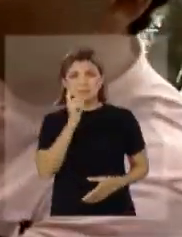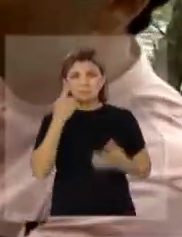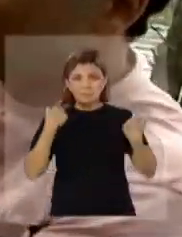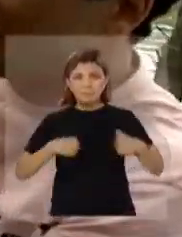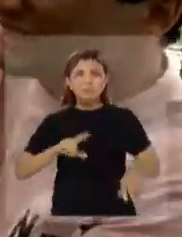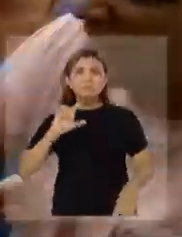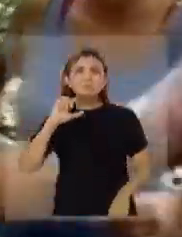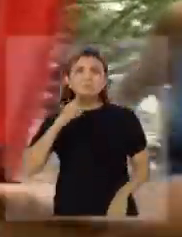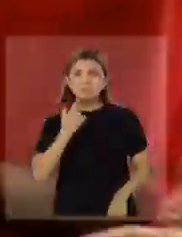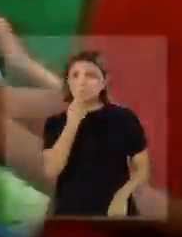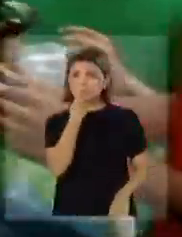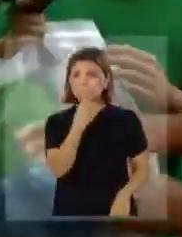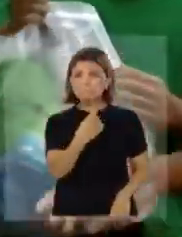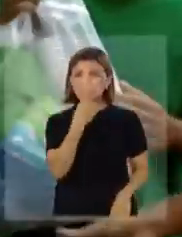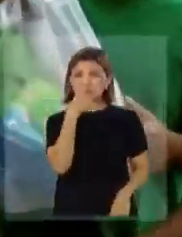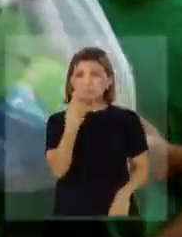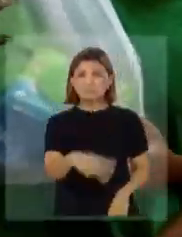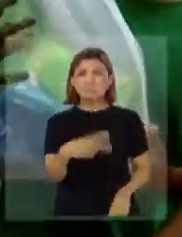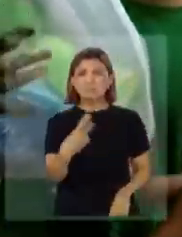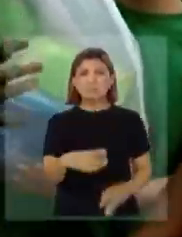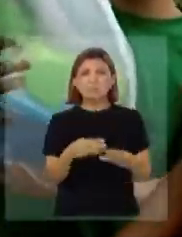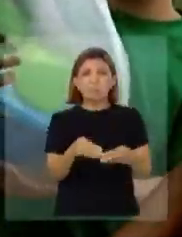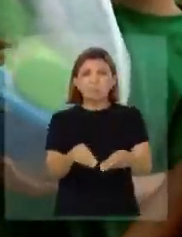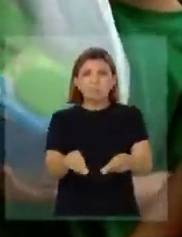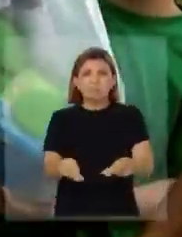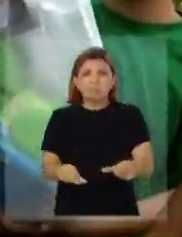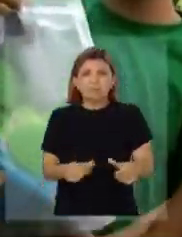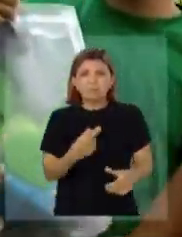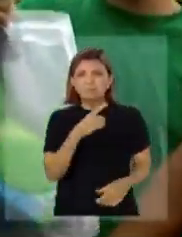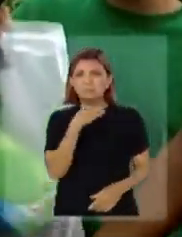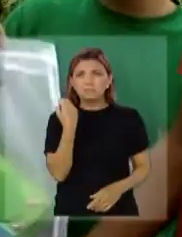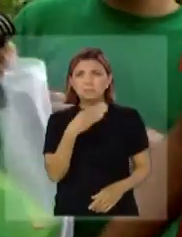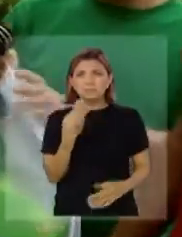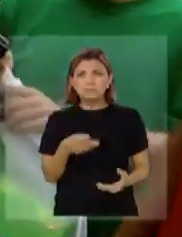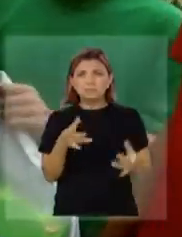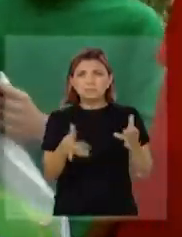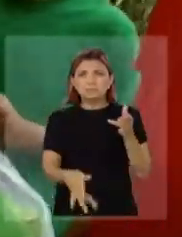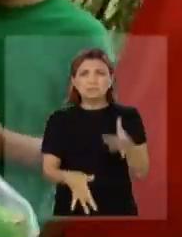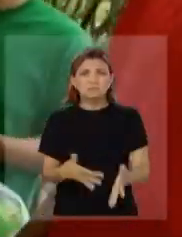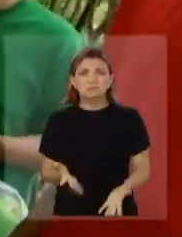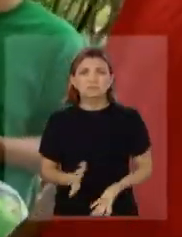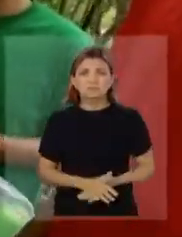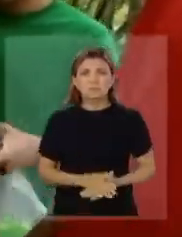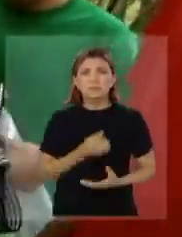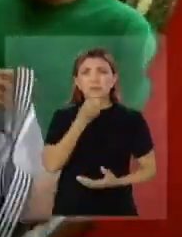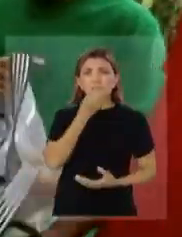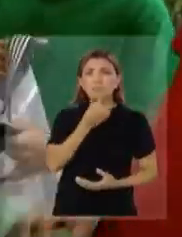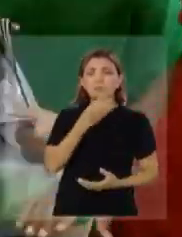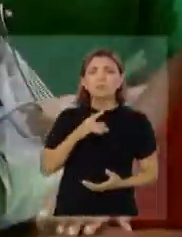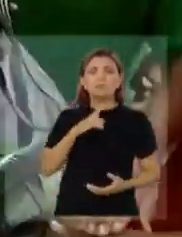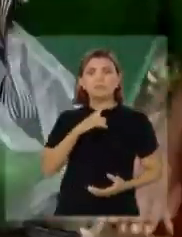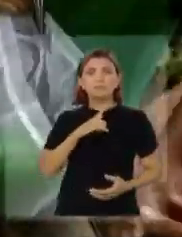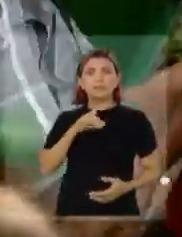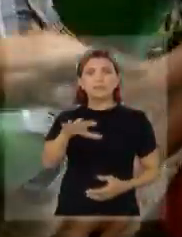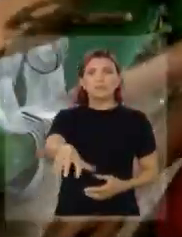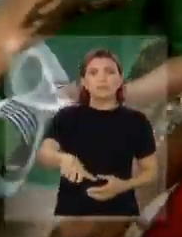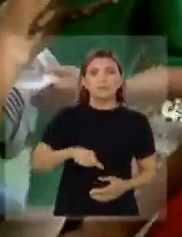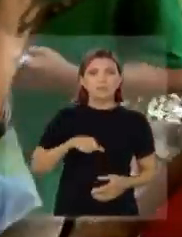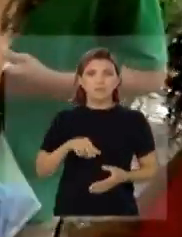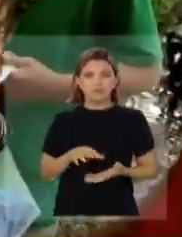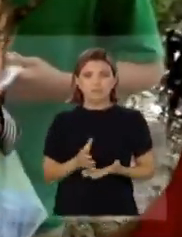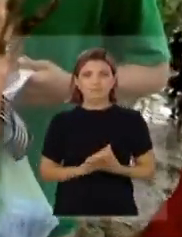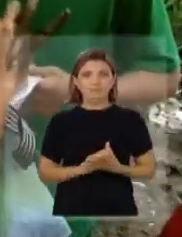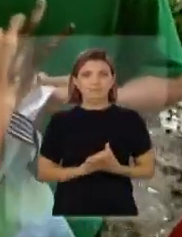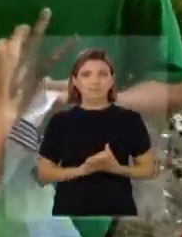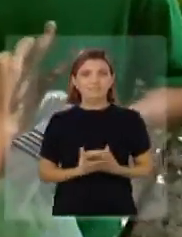eu tô toda suja, cheirando a manga. Pelo menos a bolsa foi salva, Marta. Ai, que bom, porque agora porque eu tenho aí uma coisa que vai ser muito útil